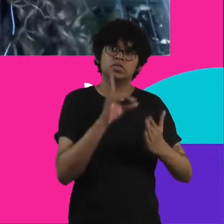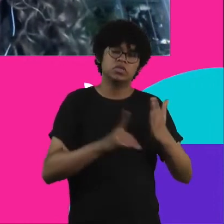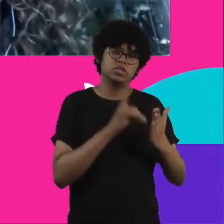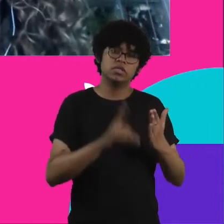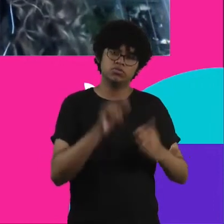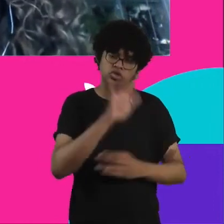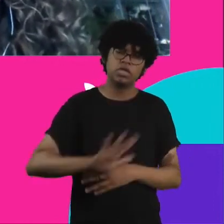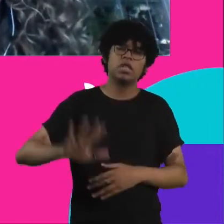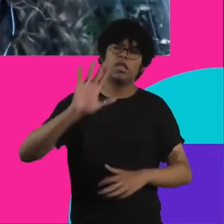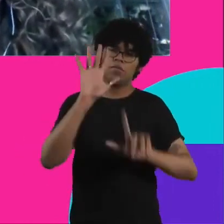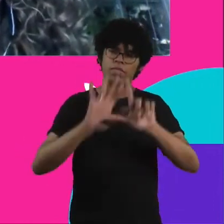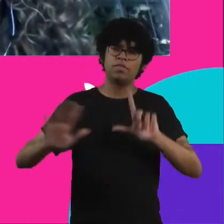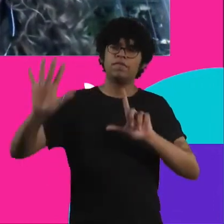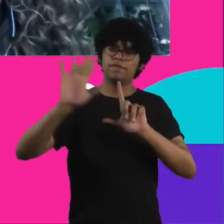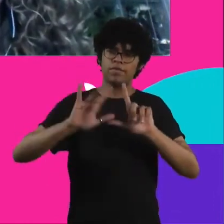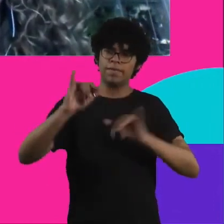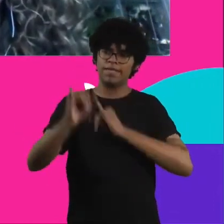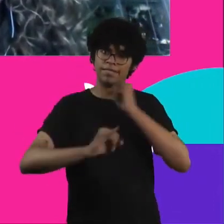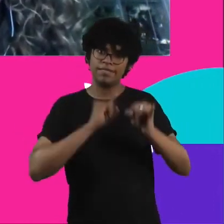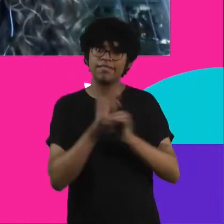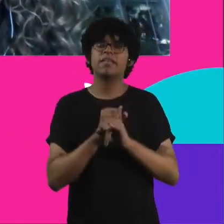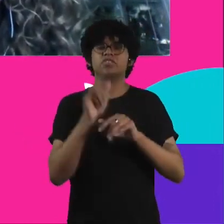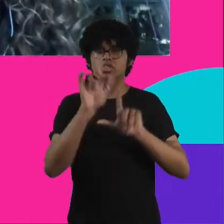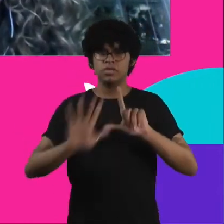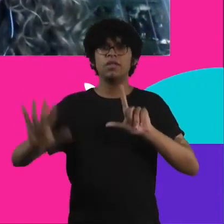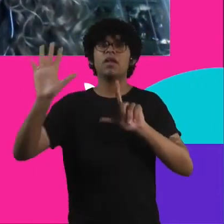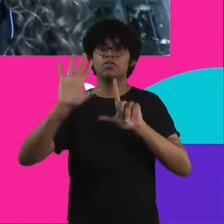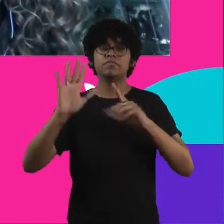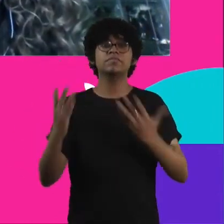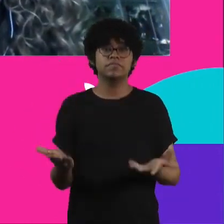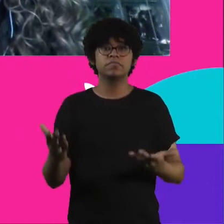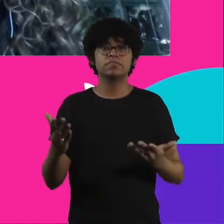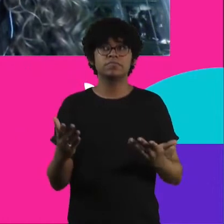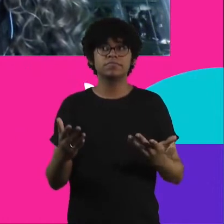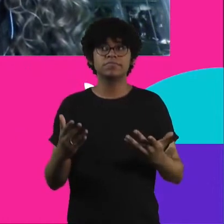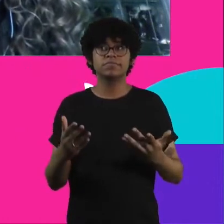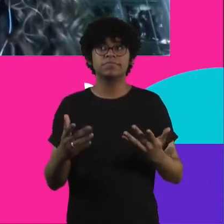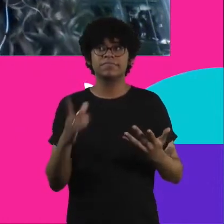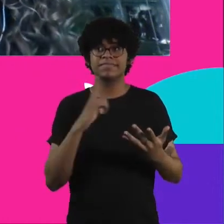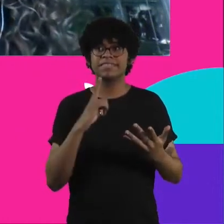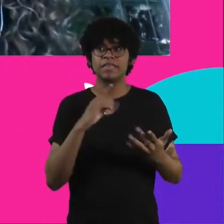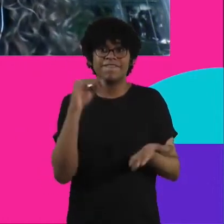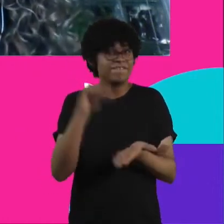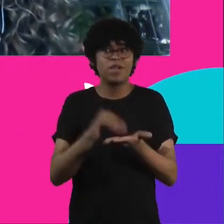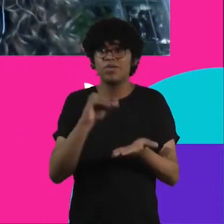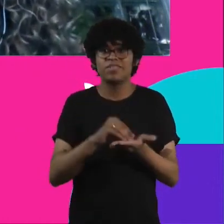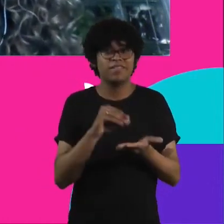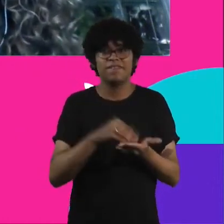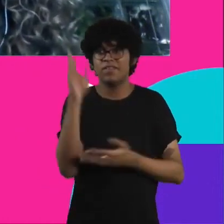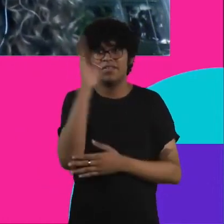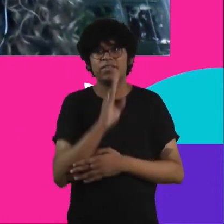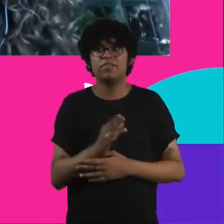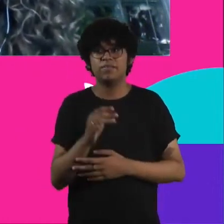geral, plataformas, internet de uma forma geral. E aqui a gente já vê que a gente já tem um gap no Brasil com relação ao